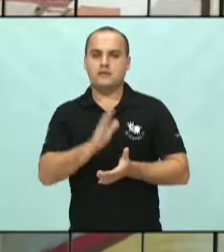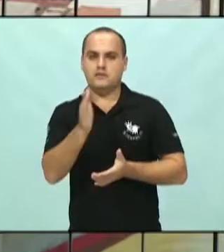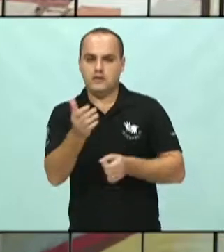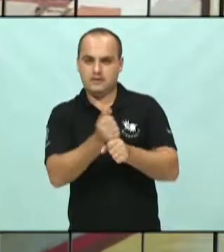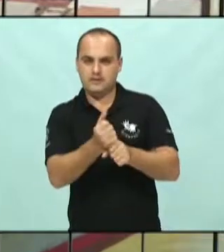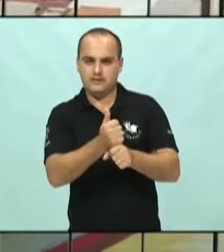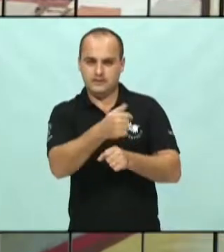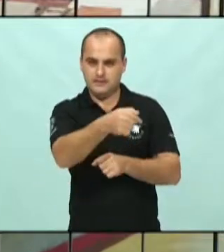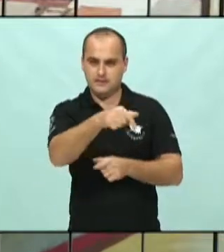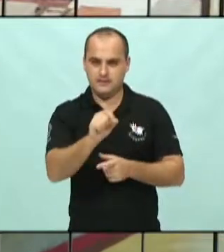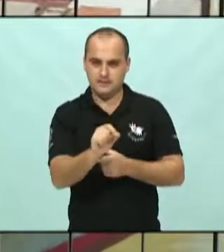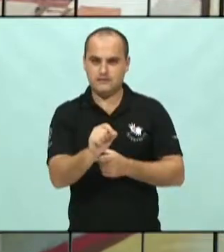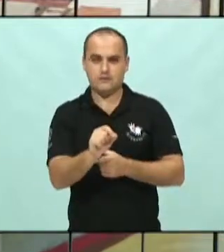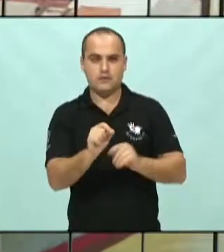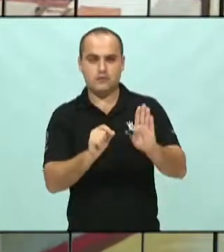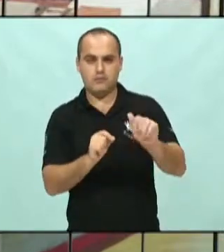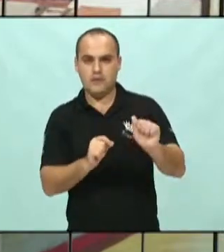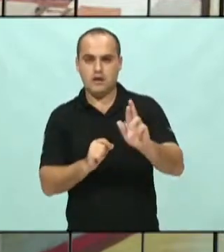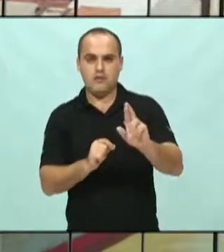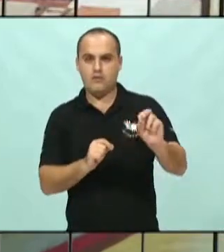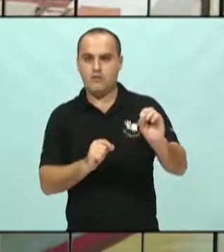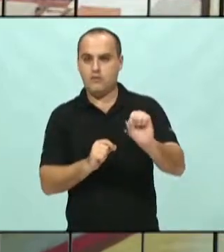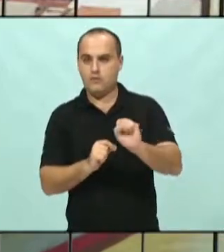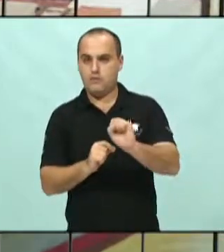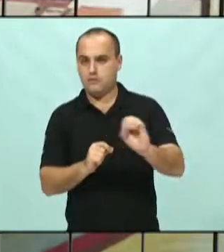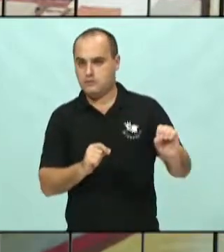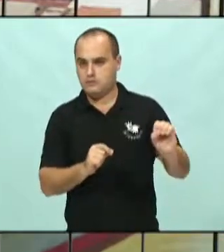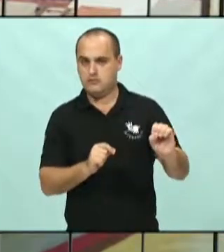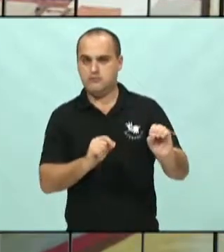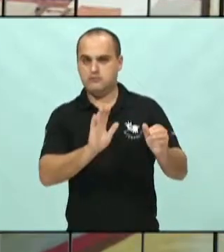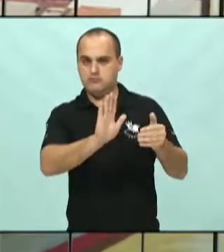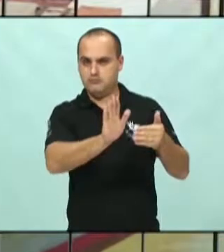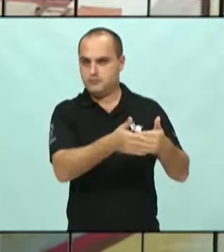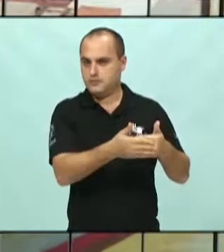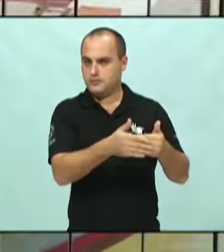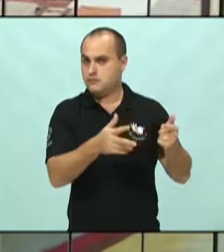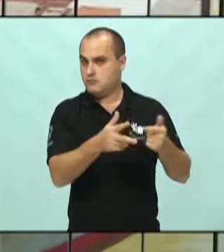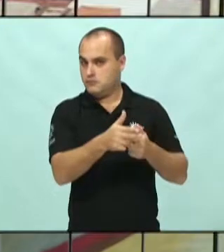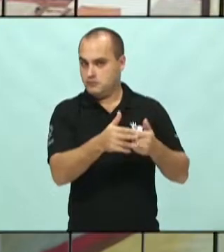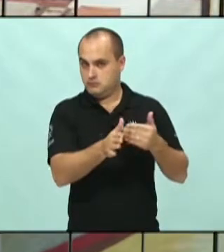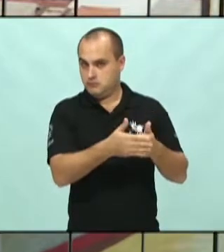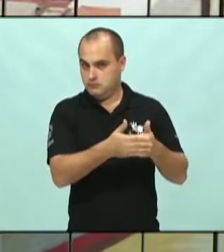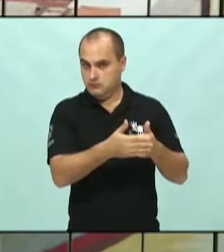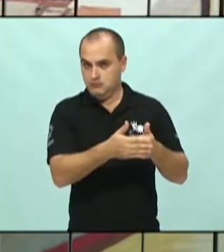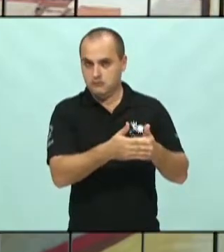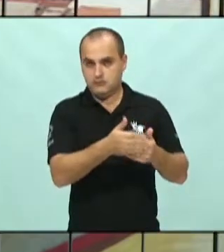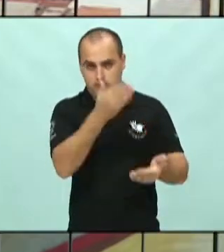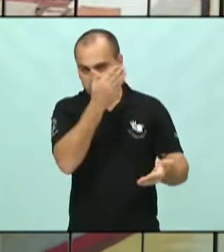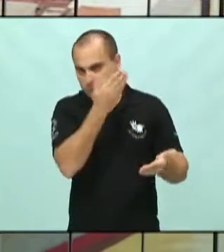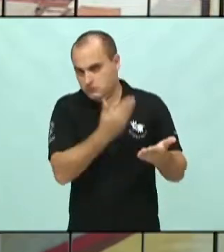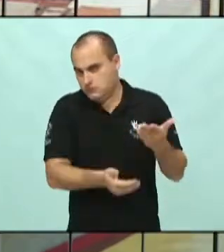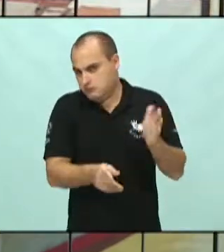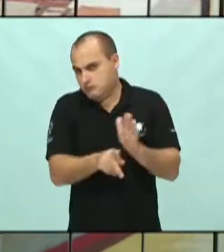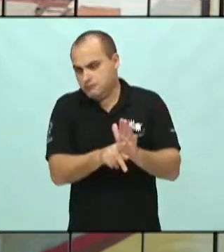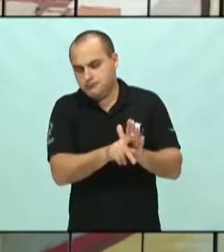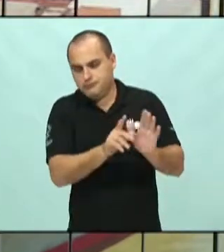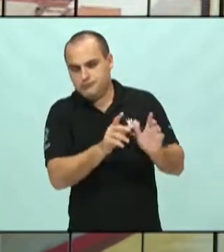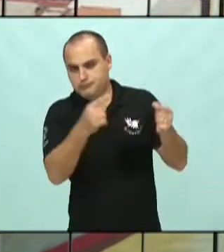70, como eu falei antes, né, o Barroso em 72 fechou seu futebol profissional e aí perdeu-se esse clássico local,